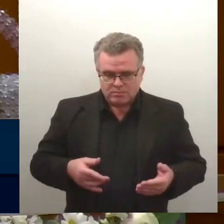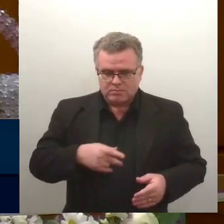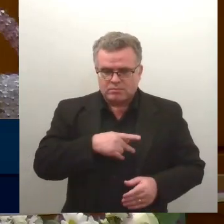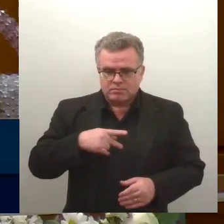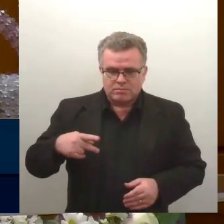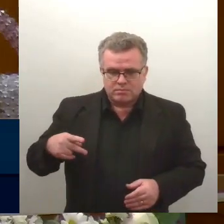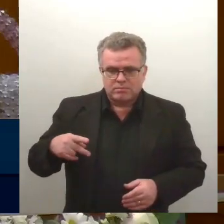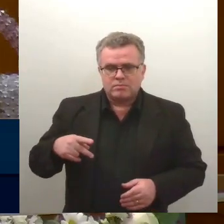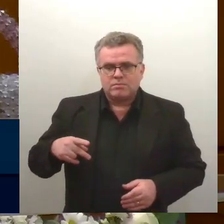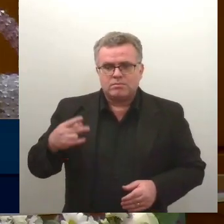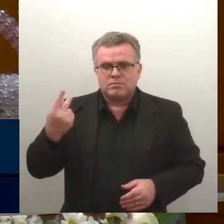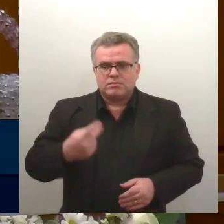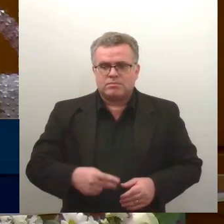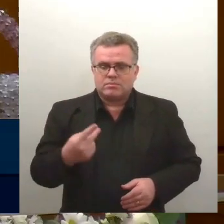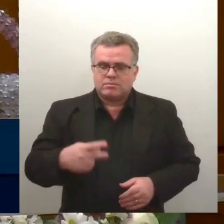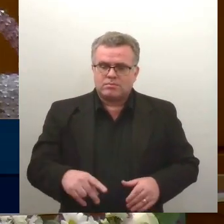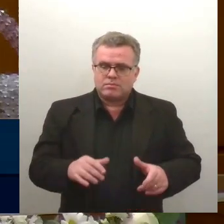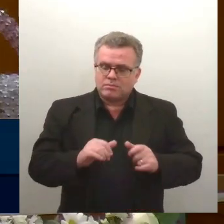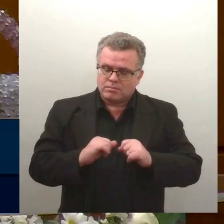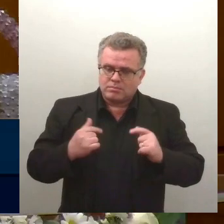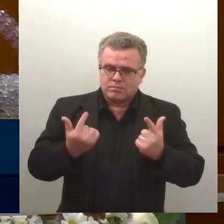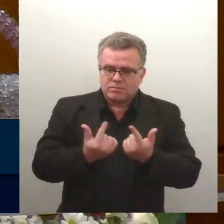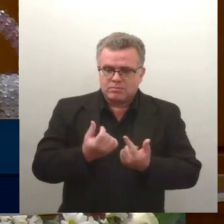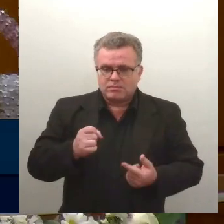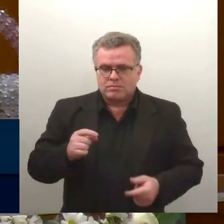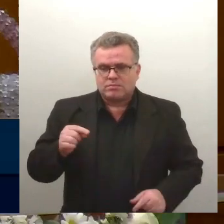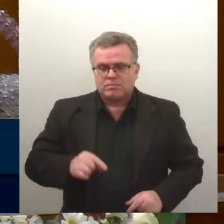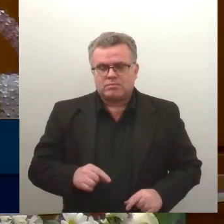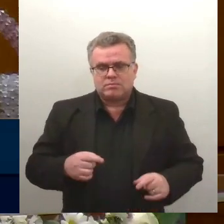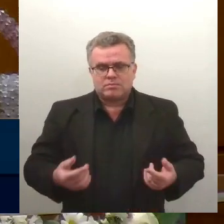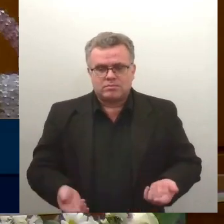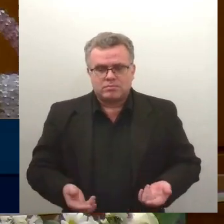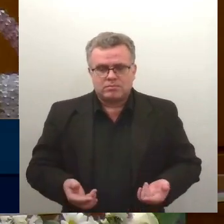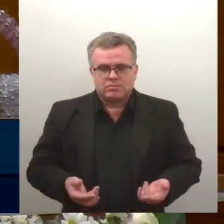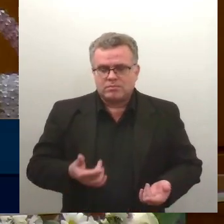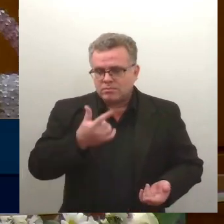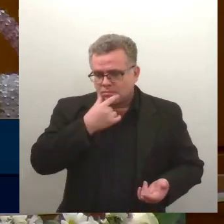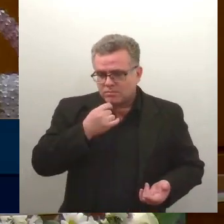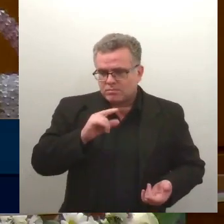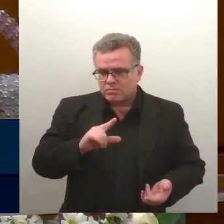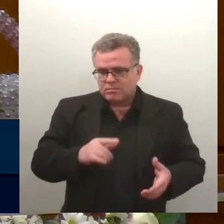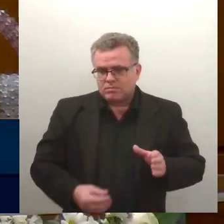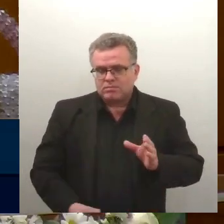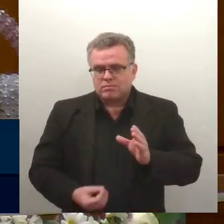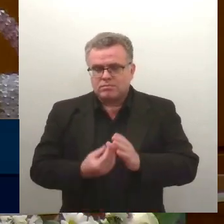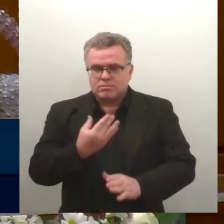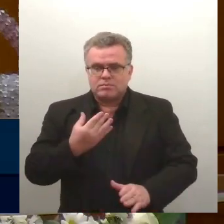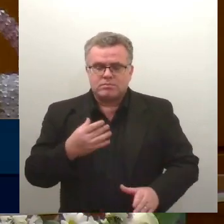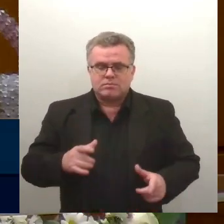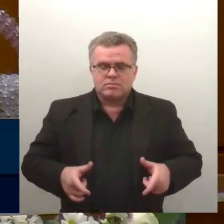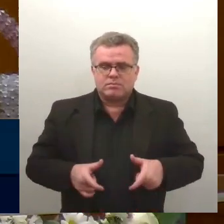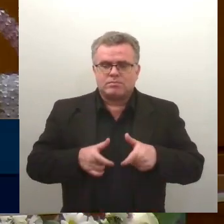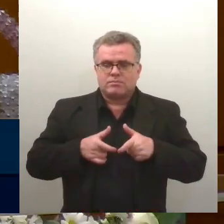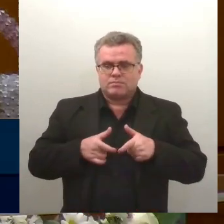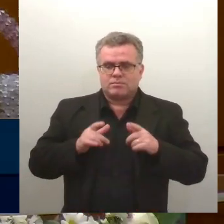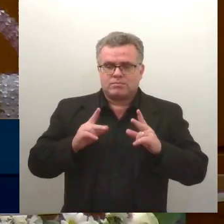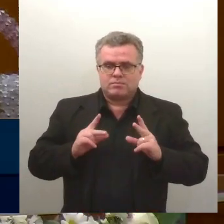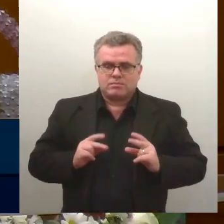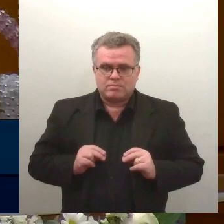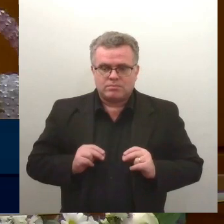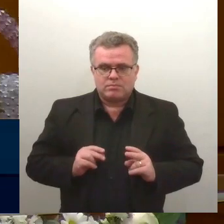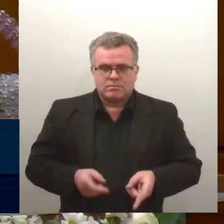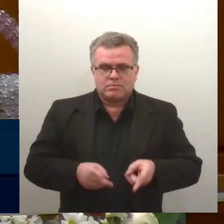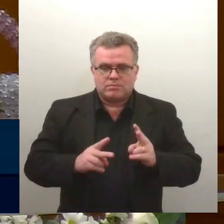Legislativa de Sergipe, Luciano Bispo, criou a medalha do mérito de comunicação